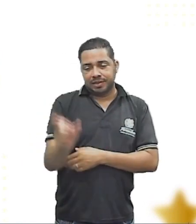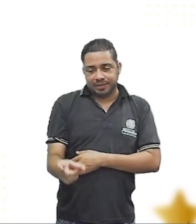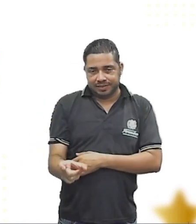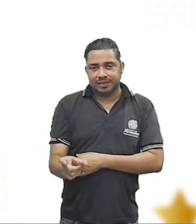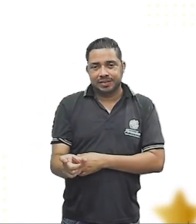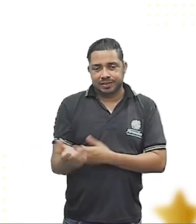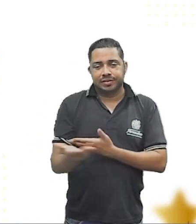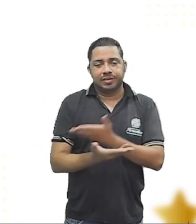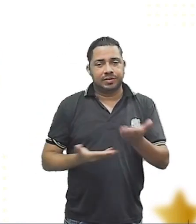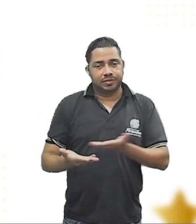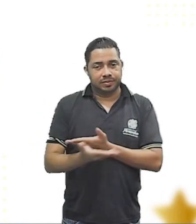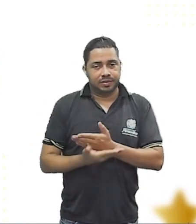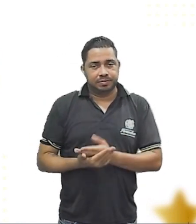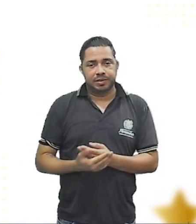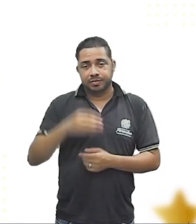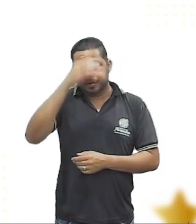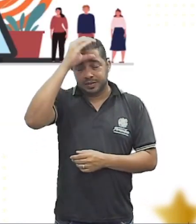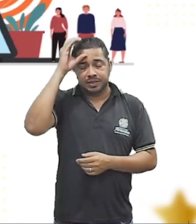cliente. Okay.